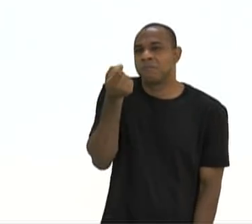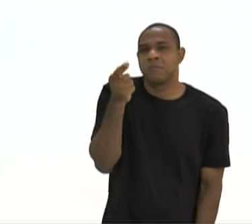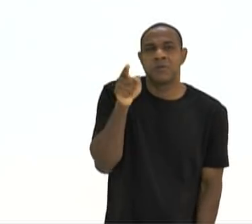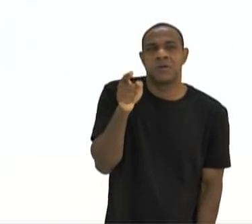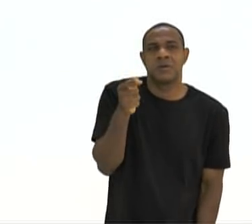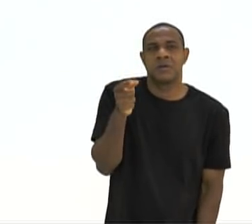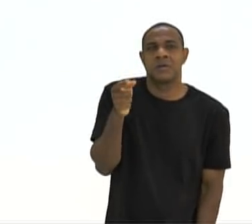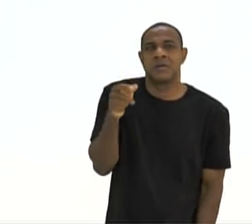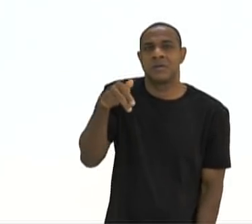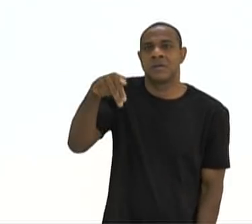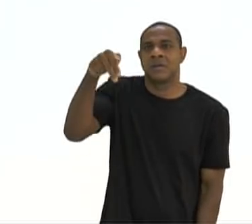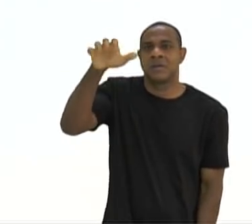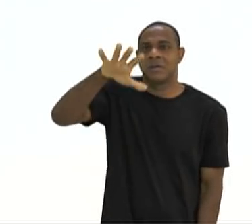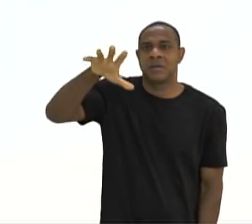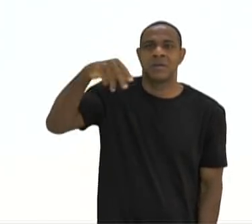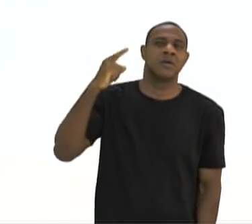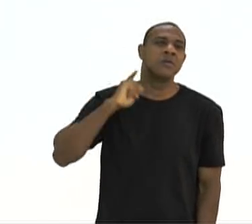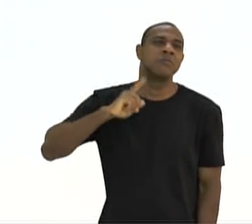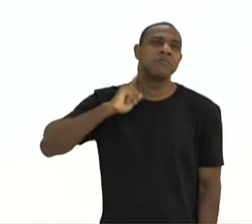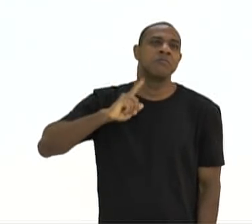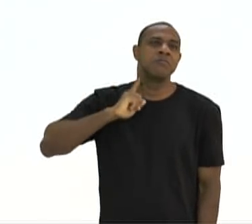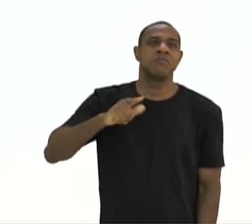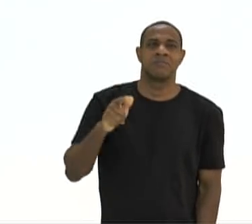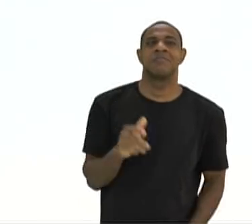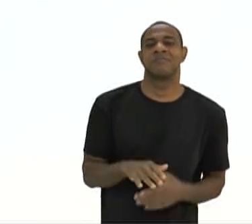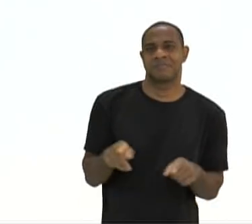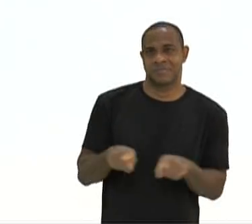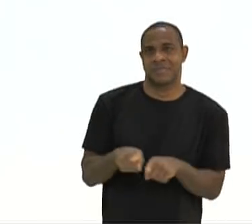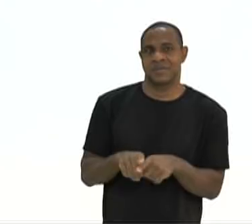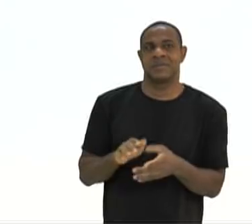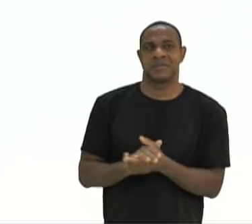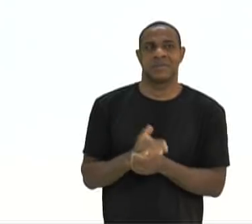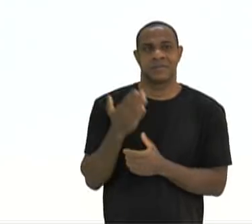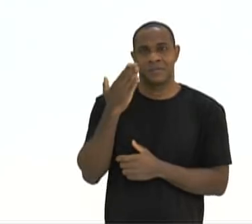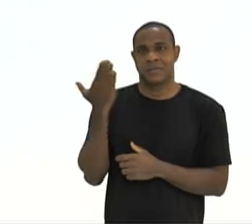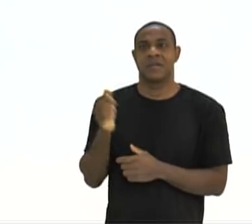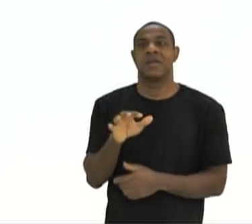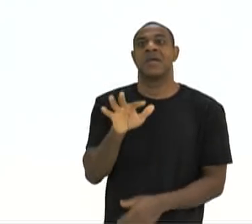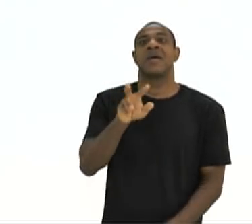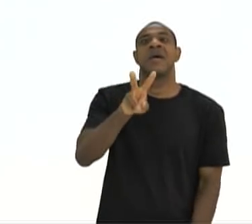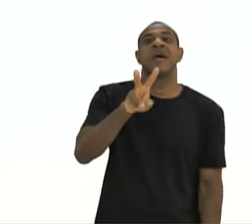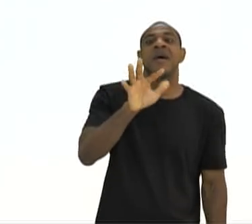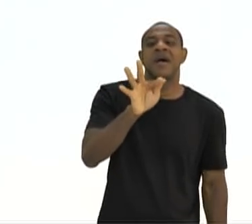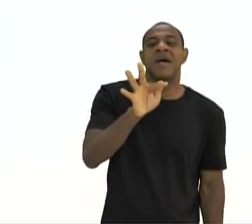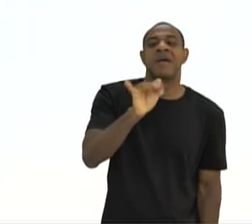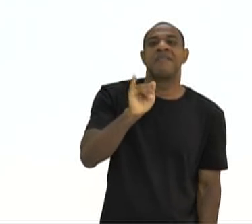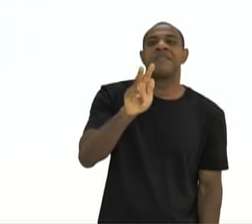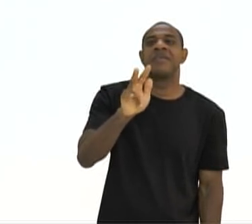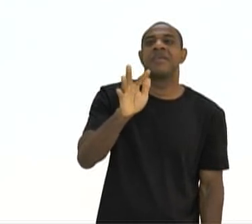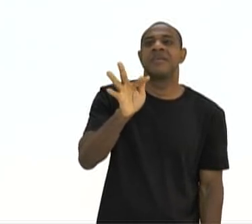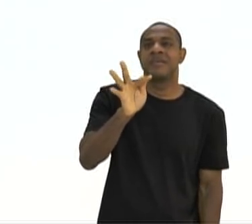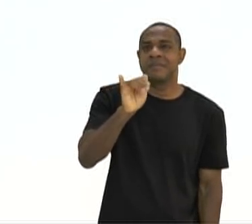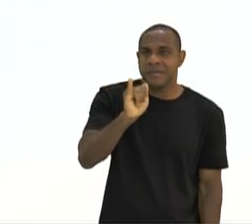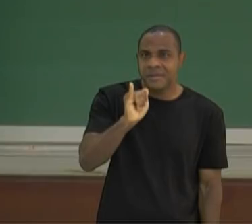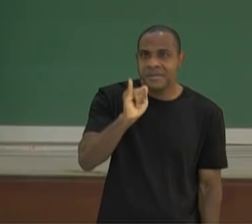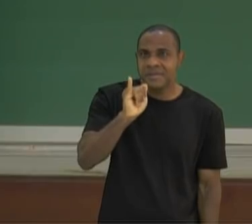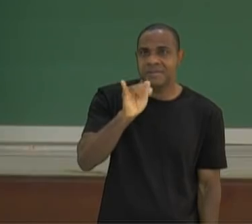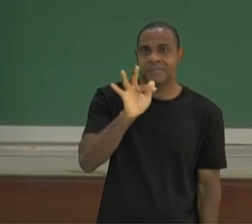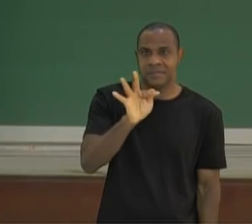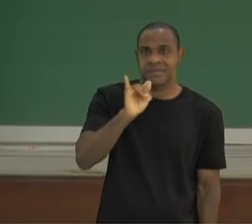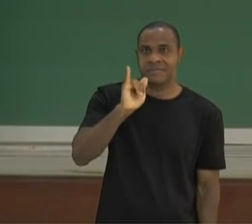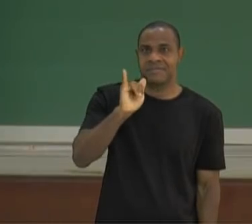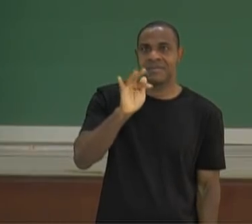lá mais ao norte de Minas Gerais, que é uma área sem ainda a fibra ótica, que é essa questão, essa ideia é de